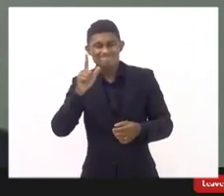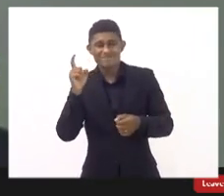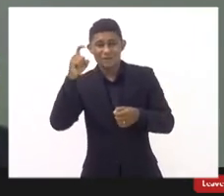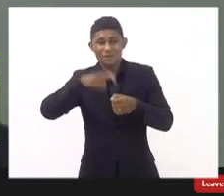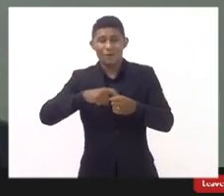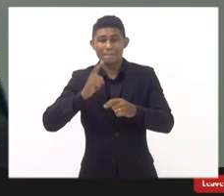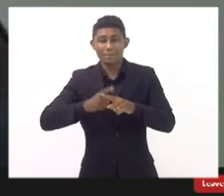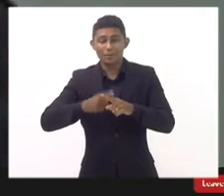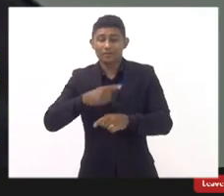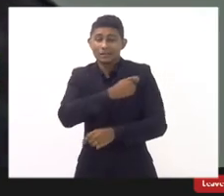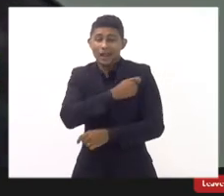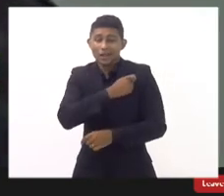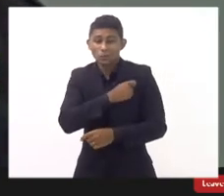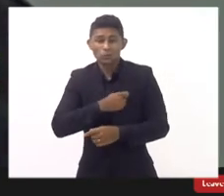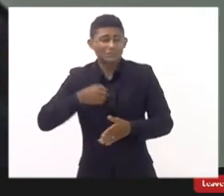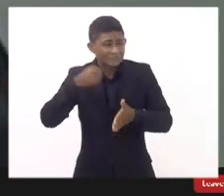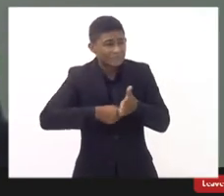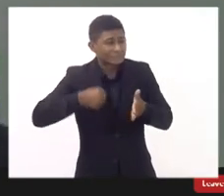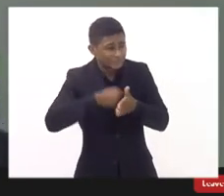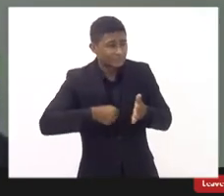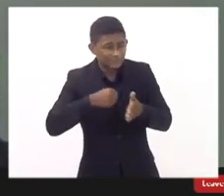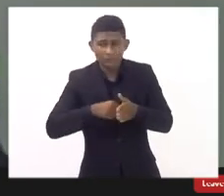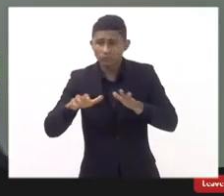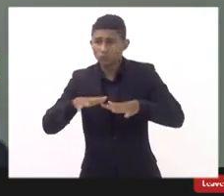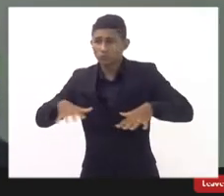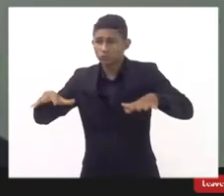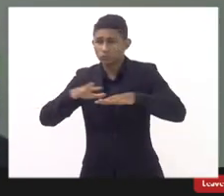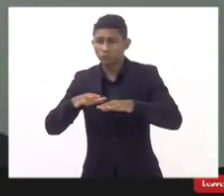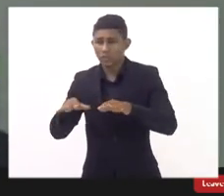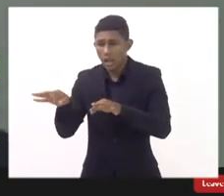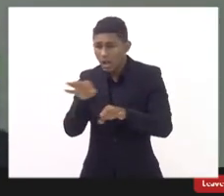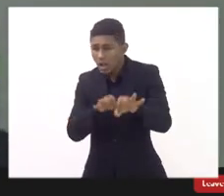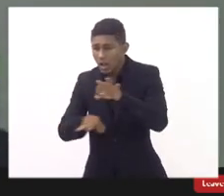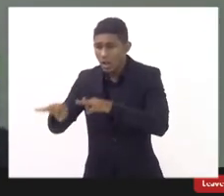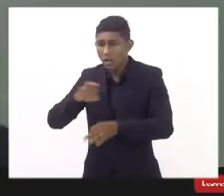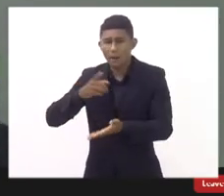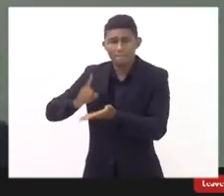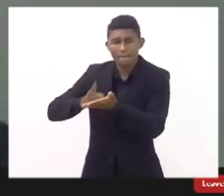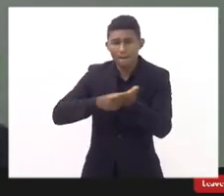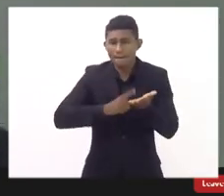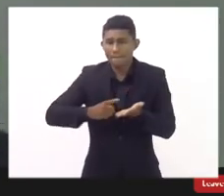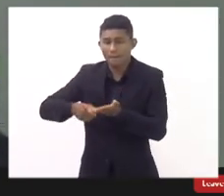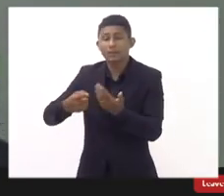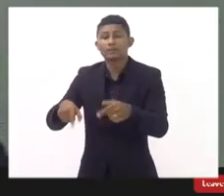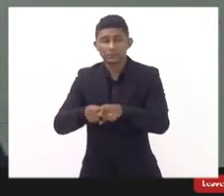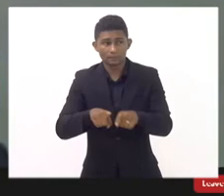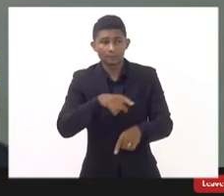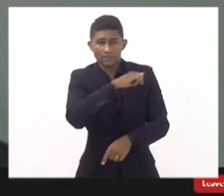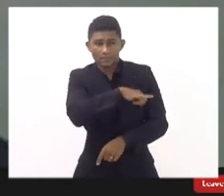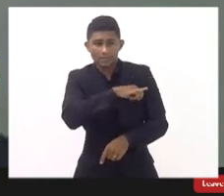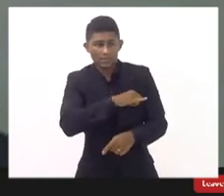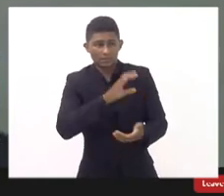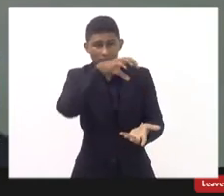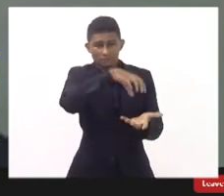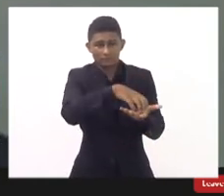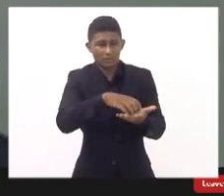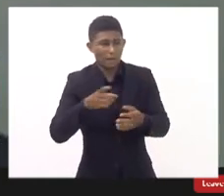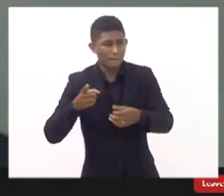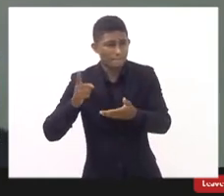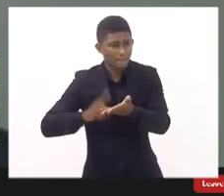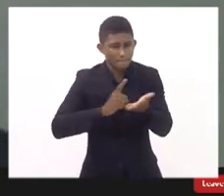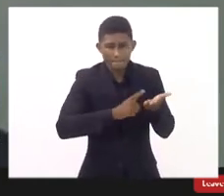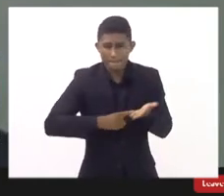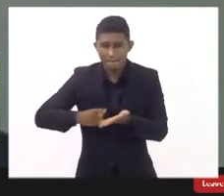luta dos estudantes, né, aqui que se mobilizaram e também aí no Rio de Janeiro para que isso acontecesse.